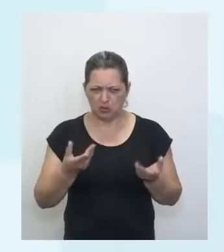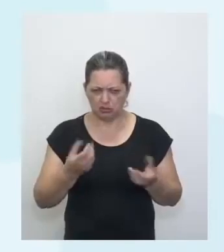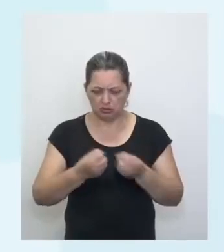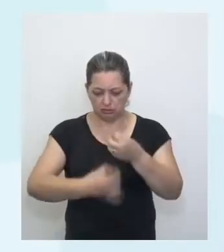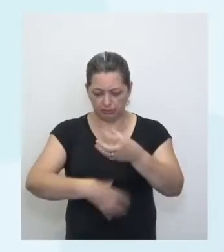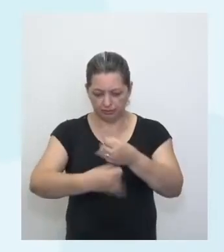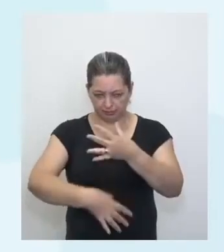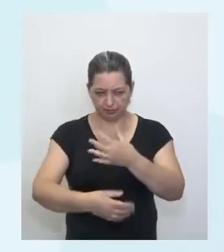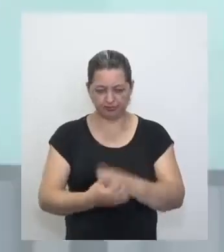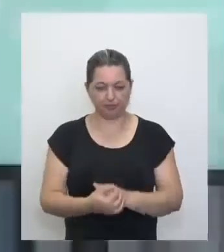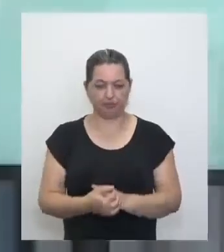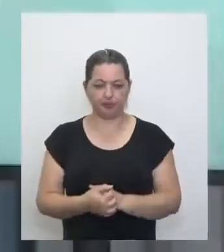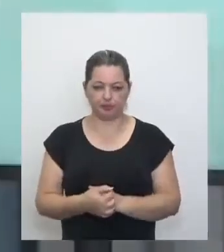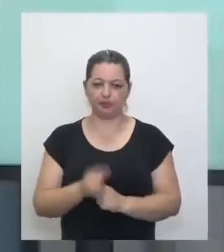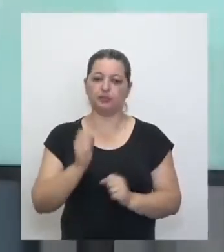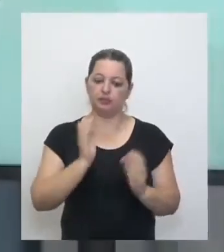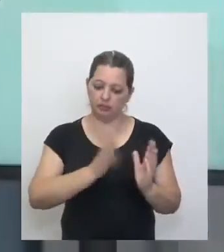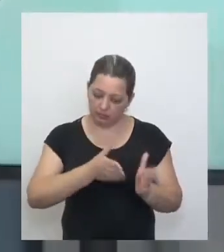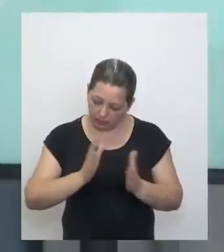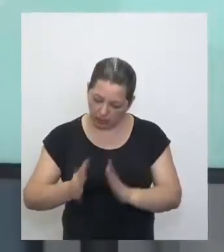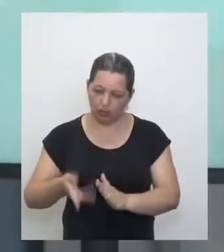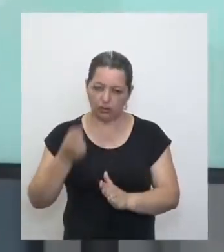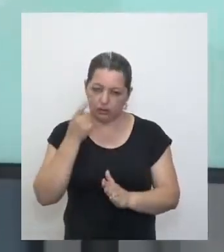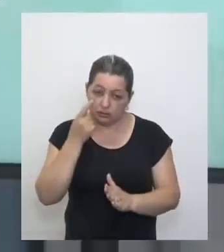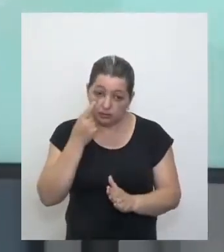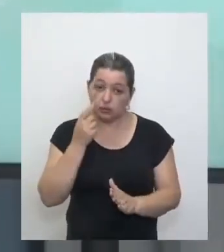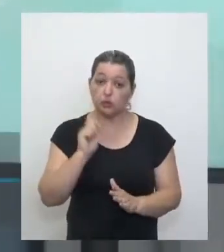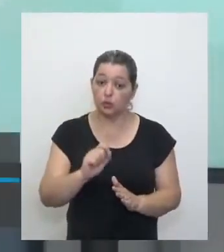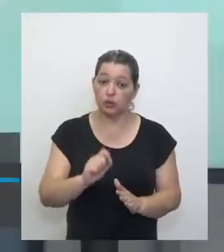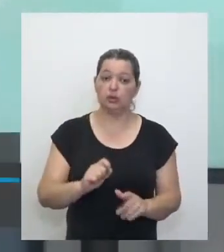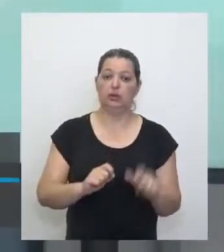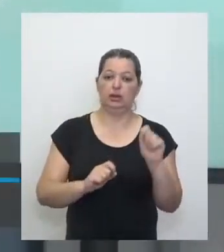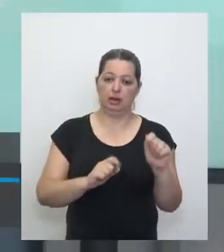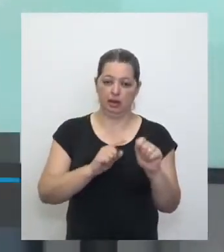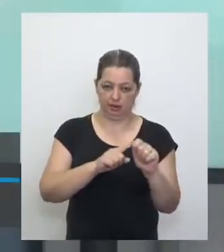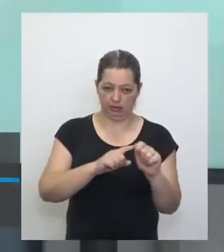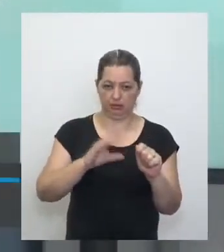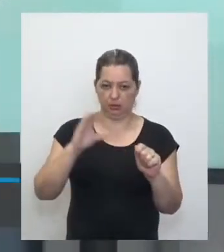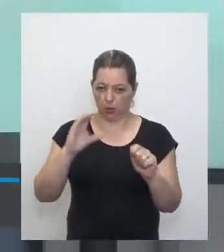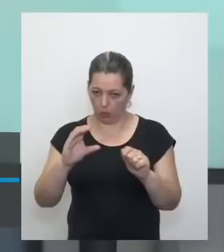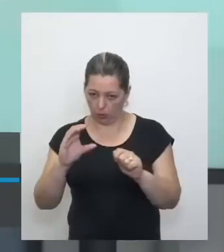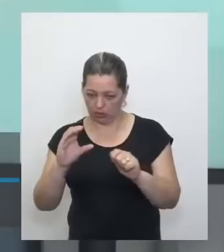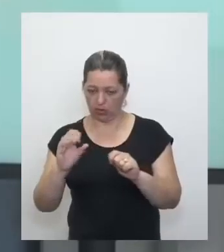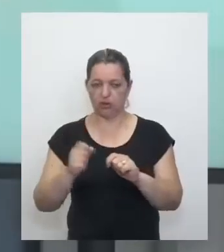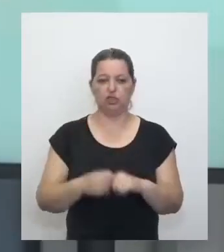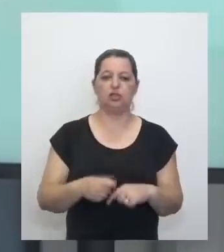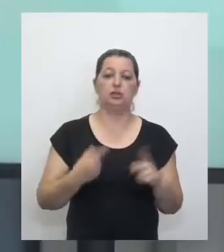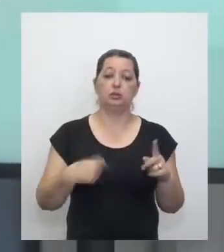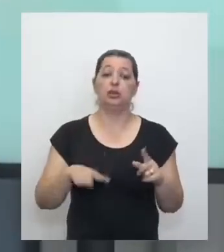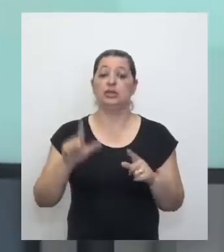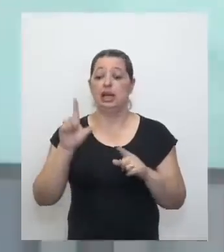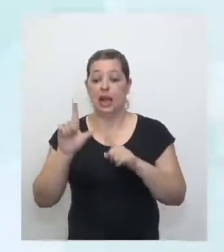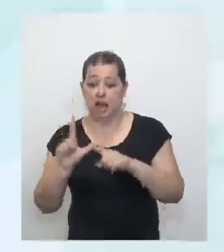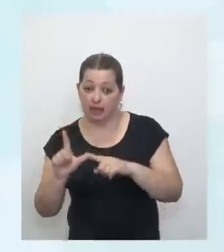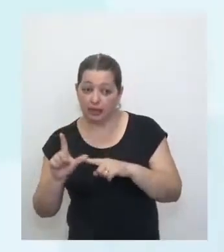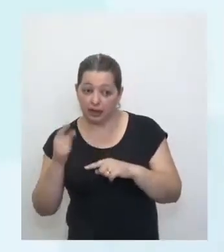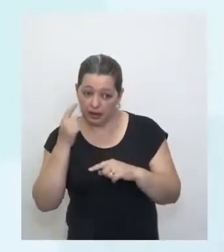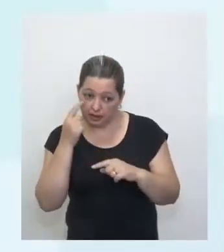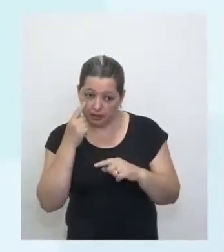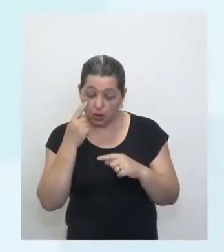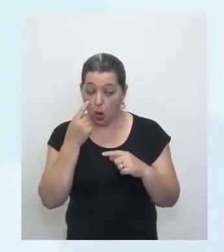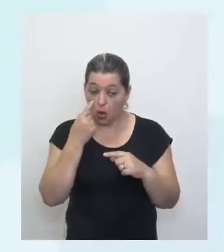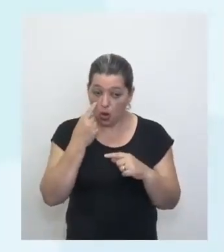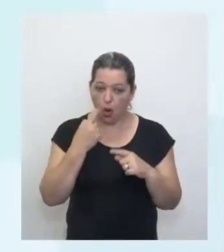chat? Você vai colocar na ordem. Então você olhou lá qual é constante, coloca a letrinha do constante. Depois vem linear. Olhou qual é